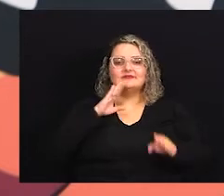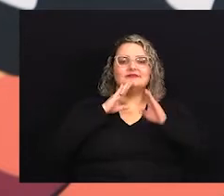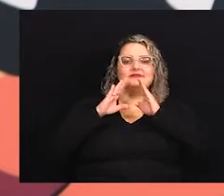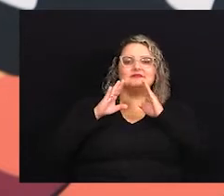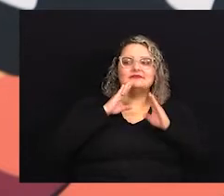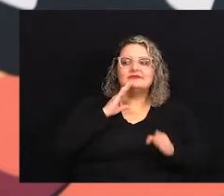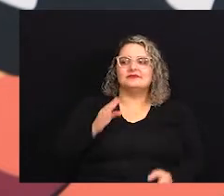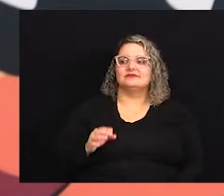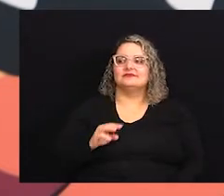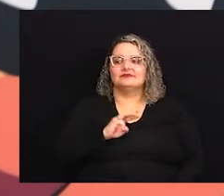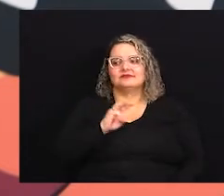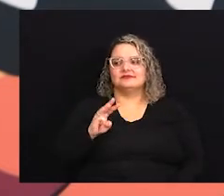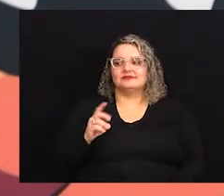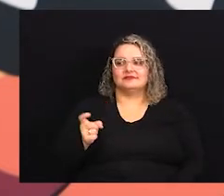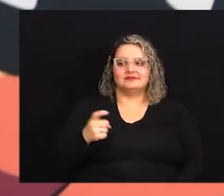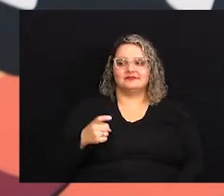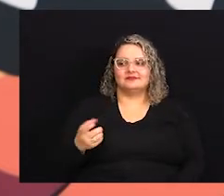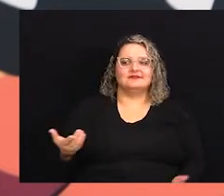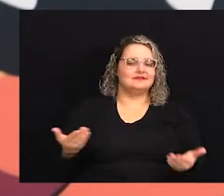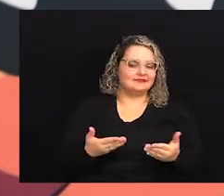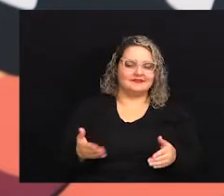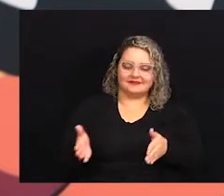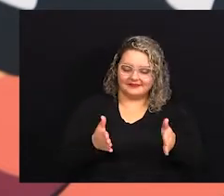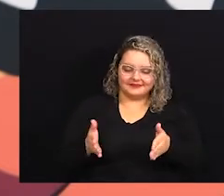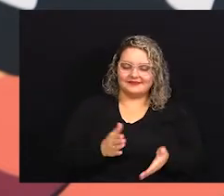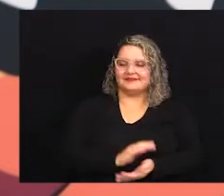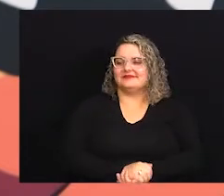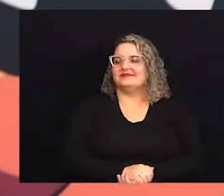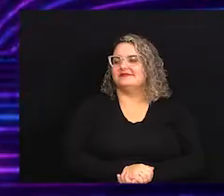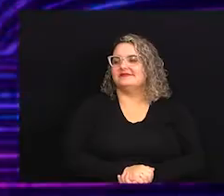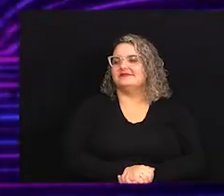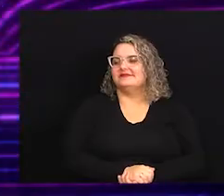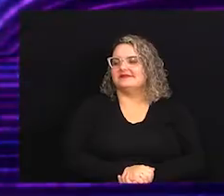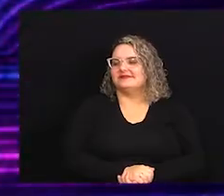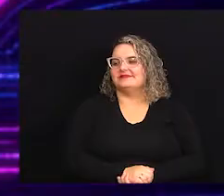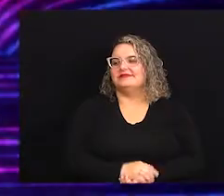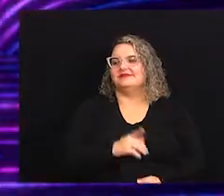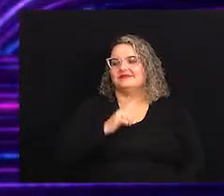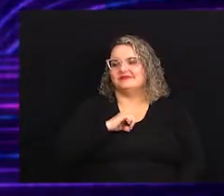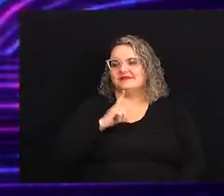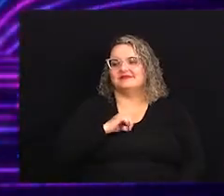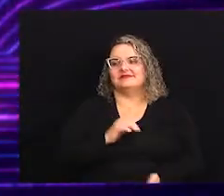Instagram, Facebook, site, TikTok, agora é a hora.